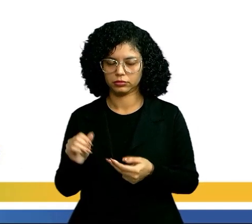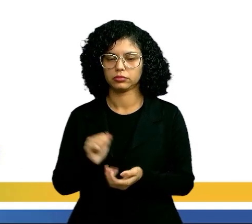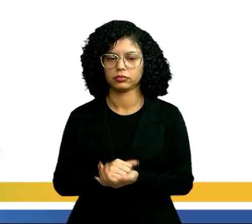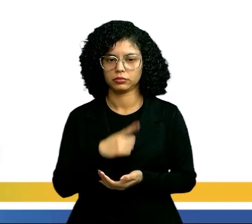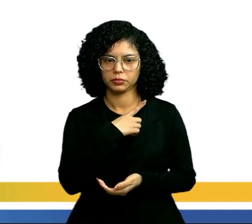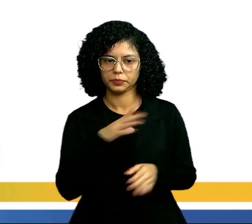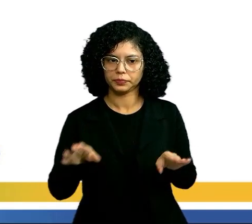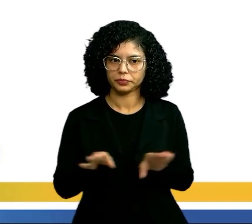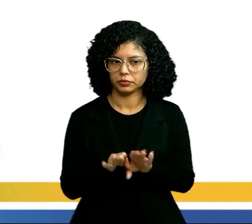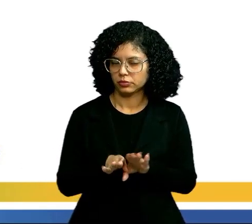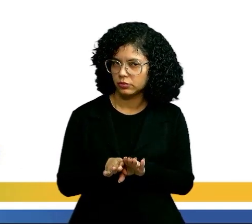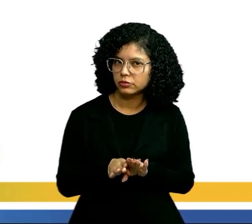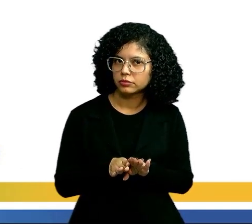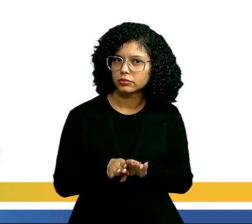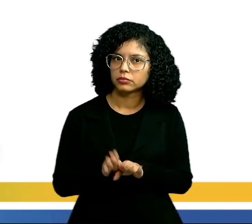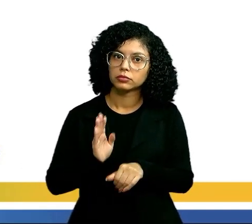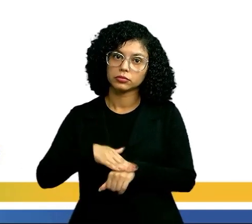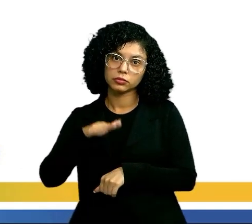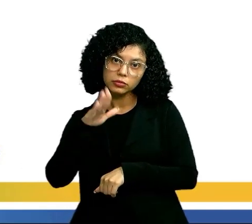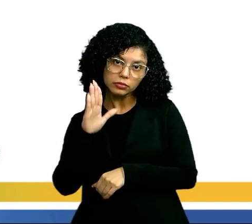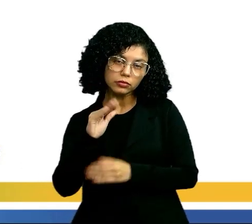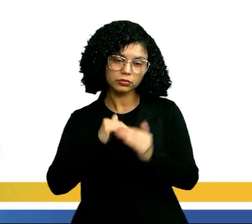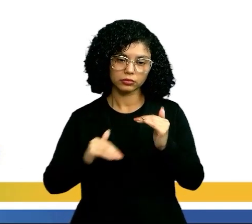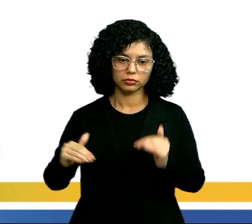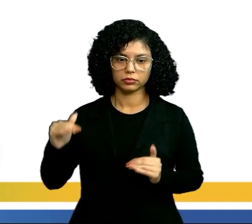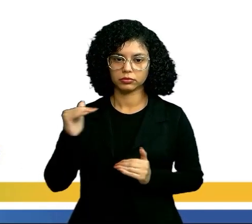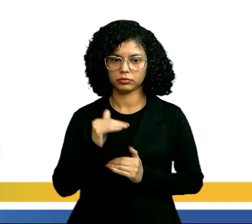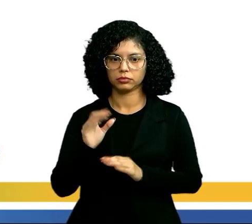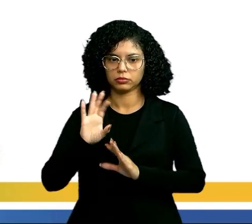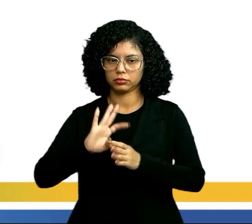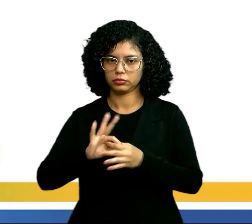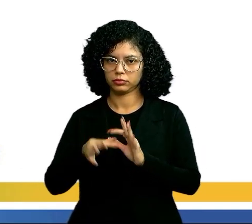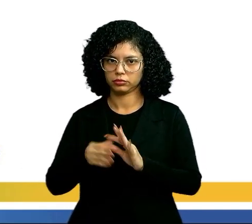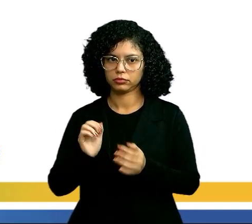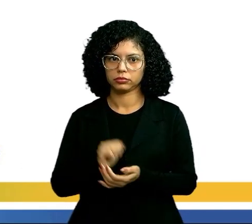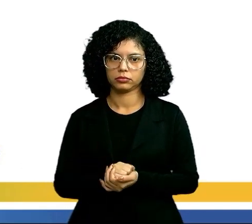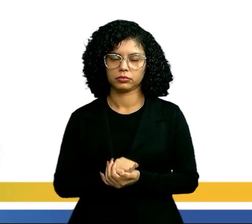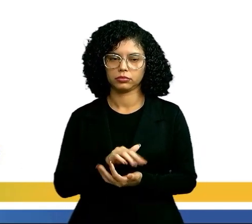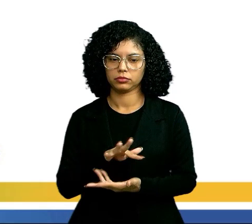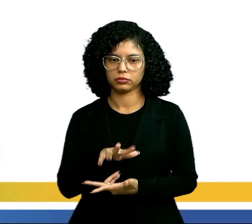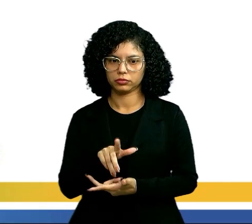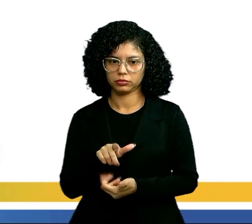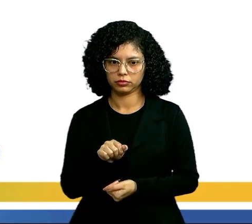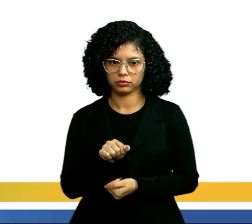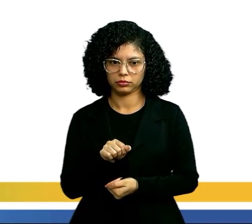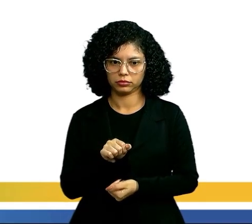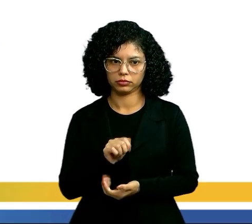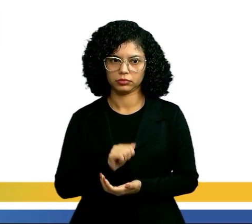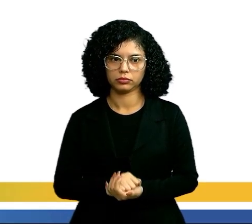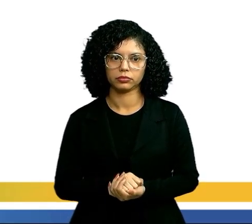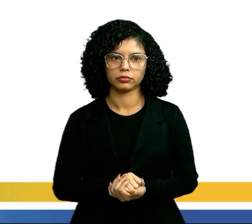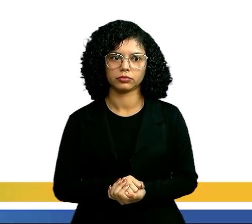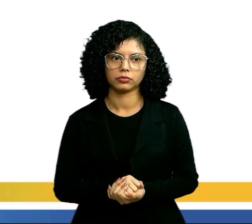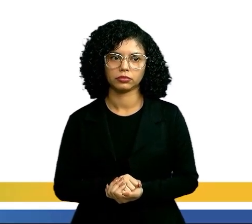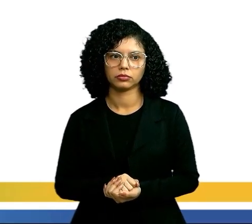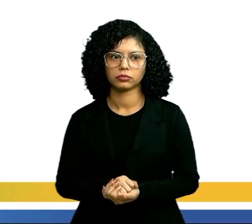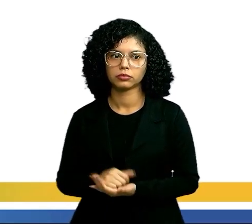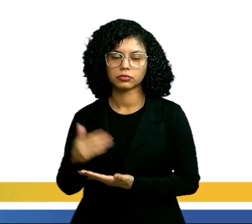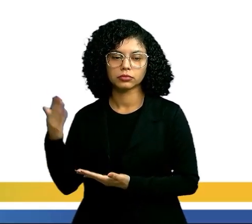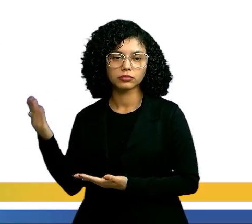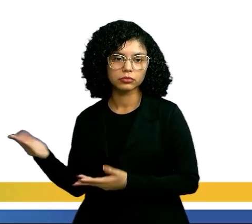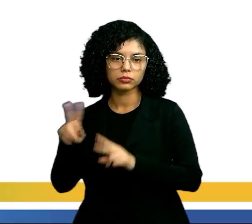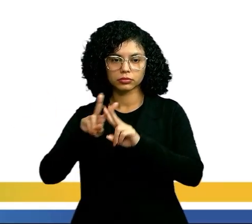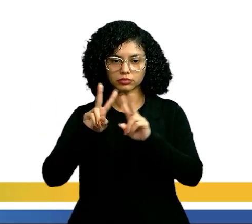que também é de bastante relevância no contexto da globalização, tá?